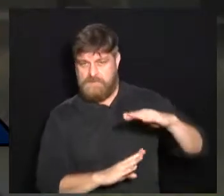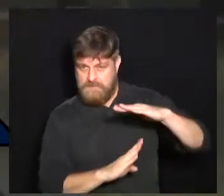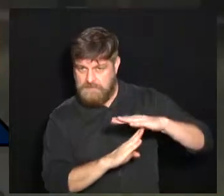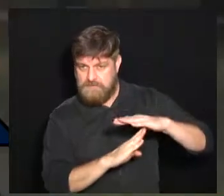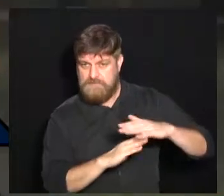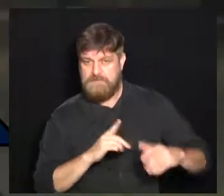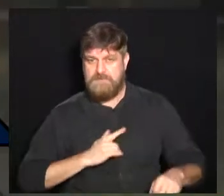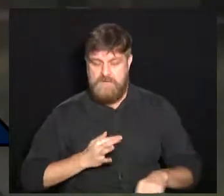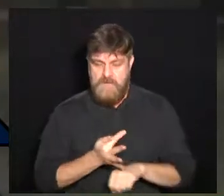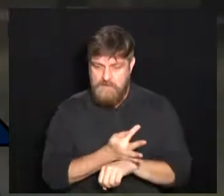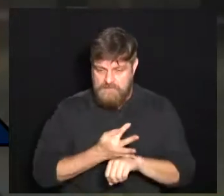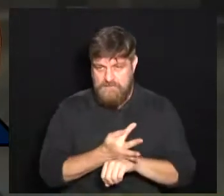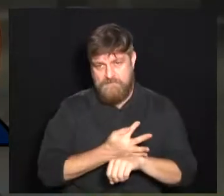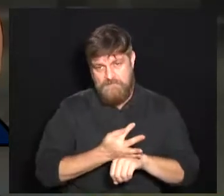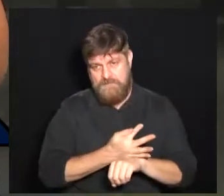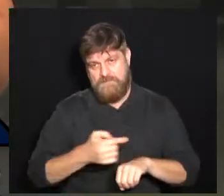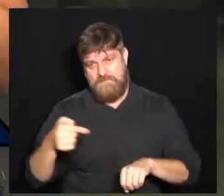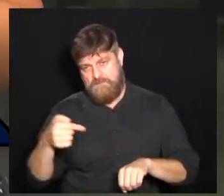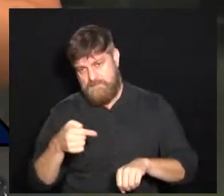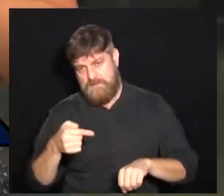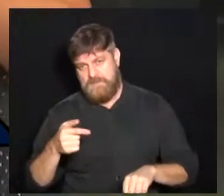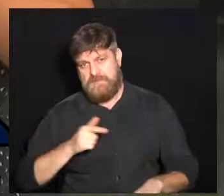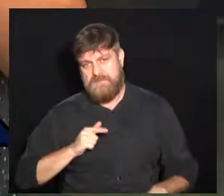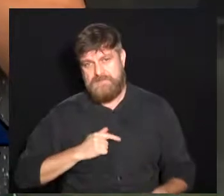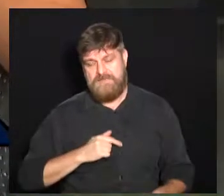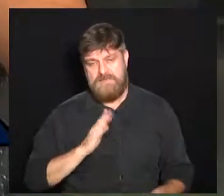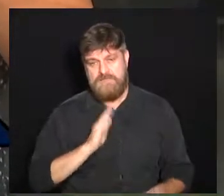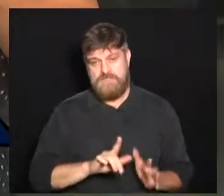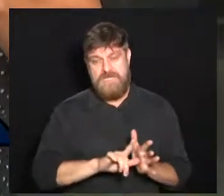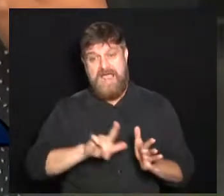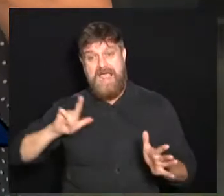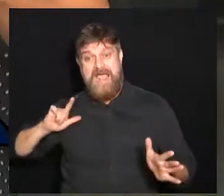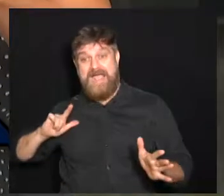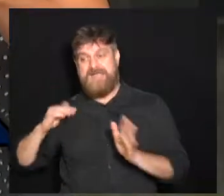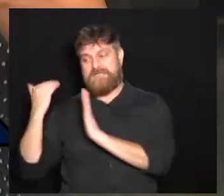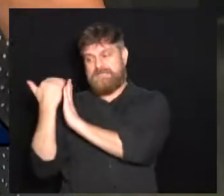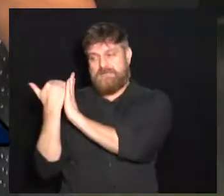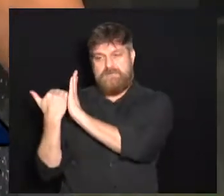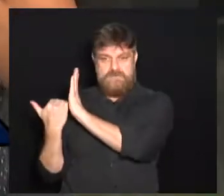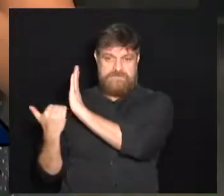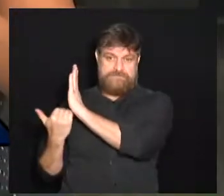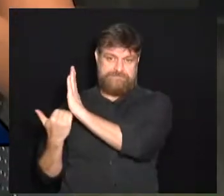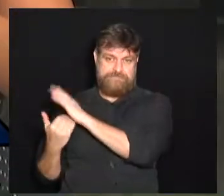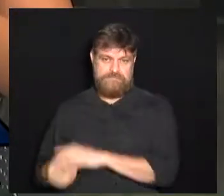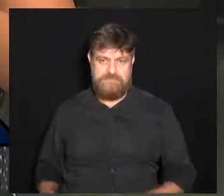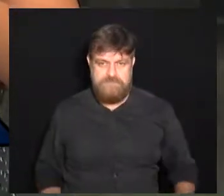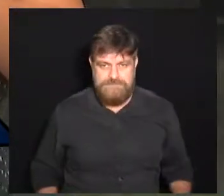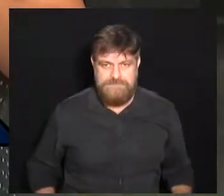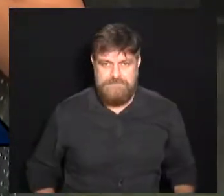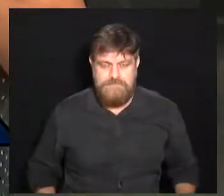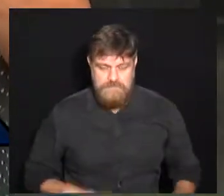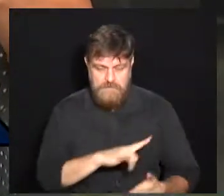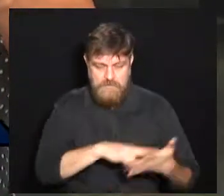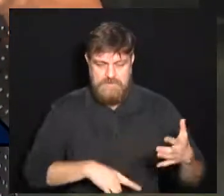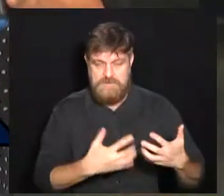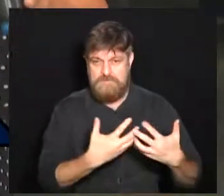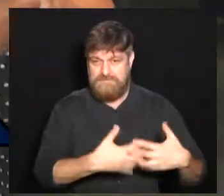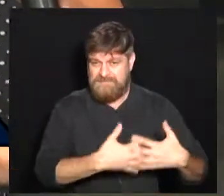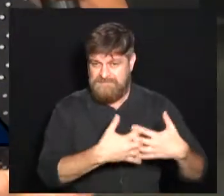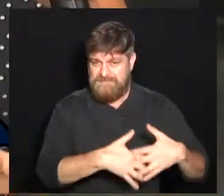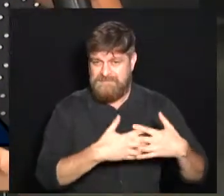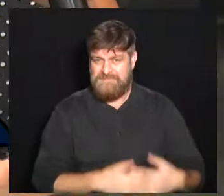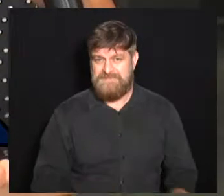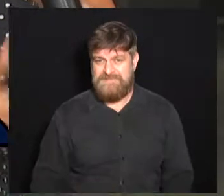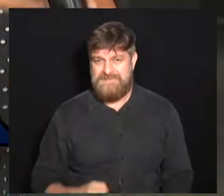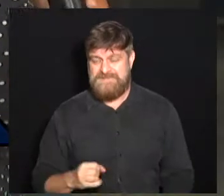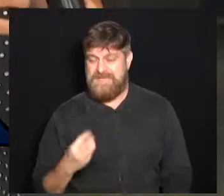no período do recesso escolar. Isso é uma previsão, é um planejamento anterior do início do contrato. Uma vez que era no dia 3